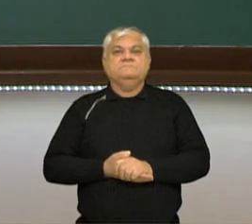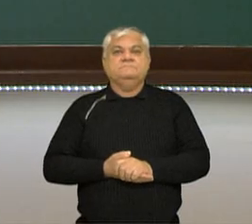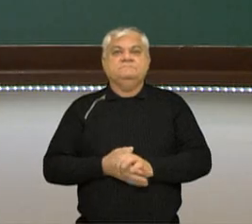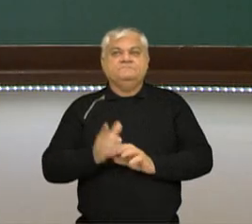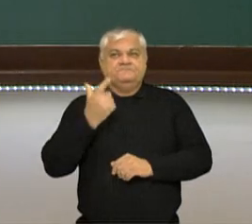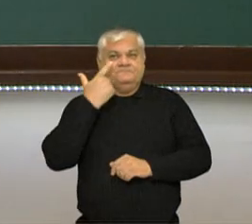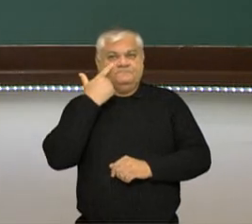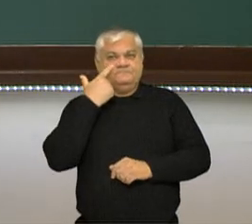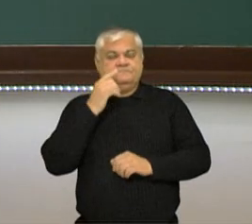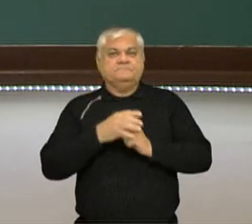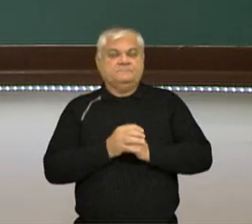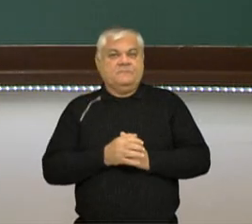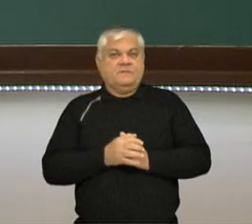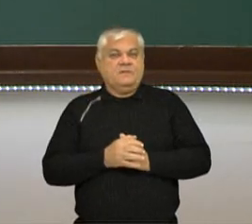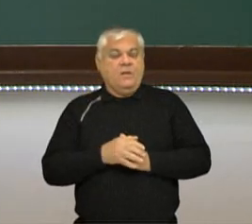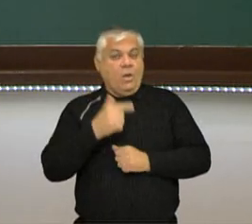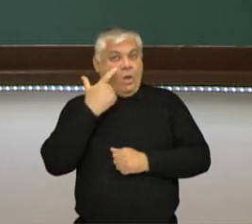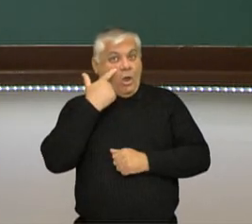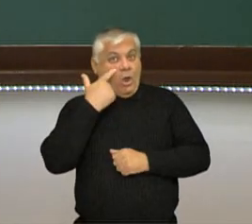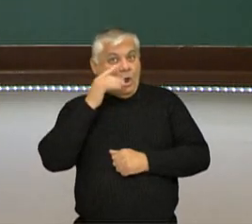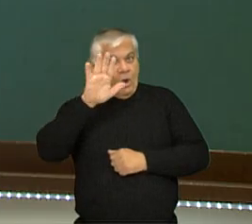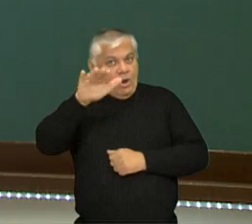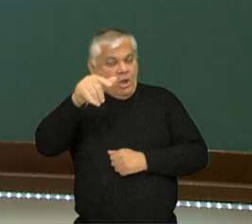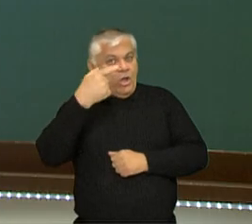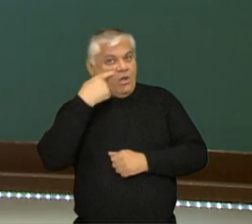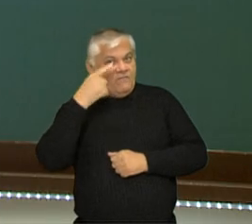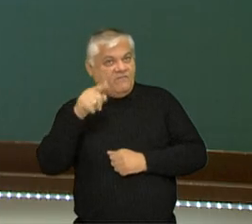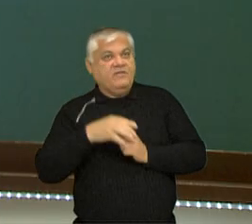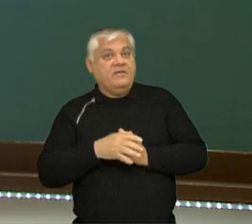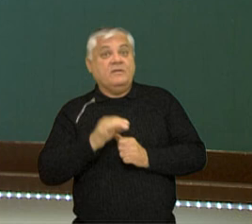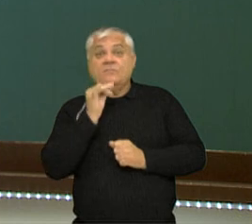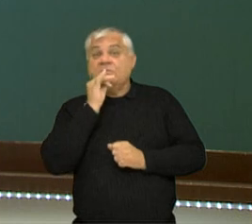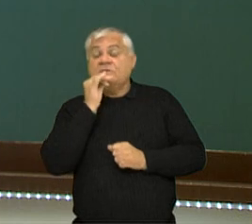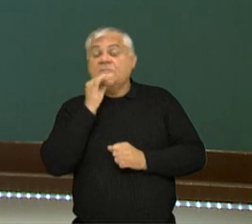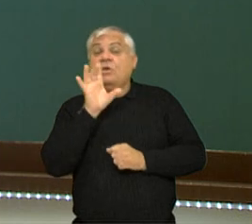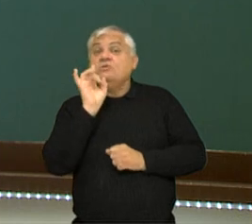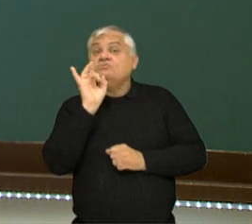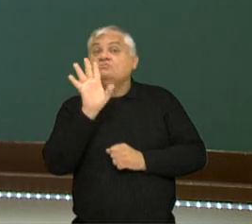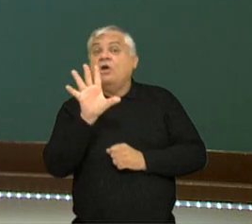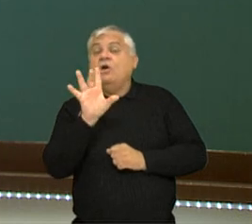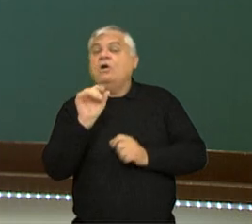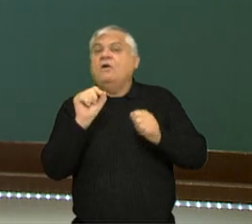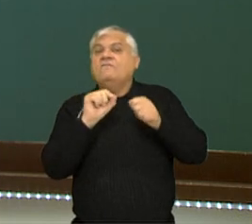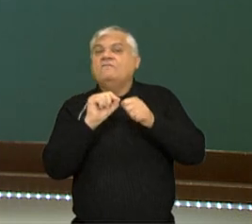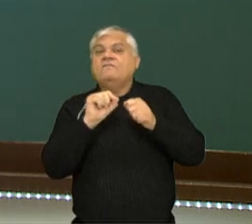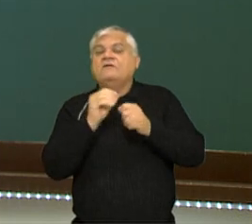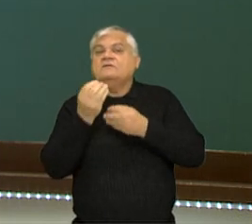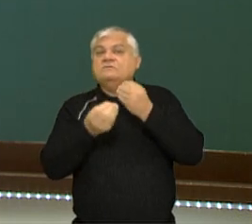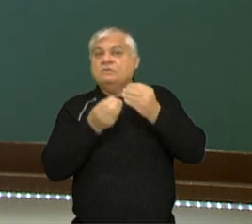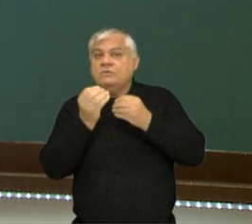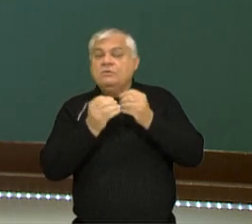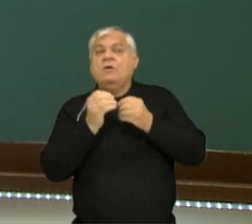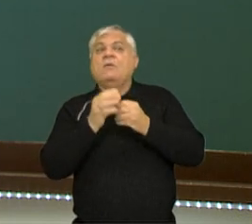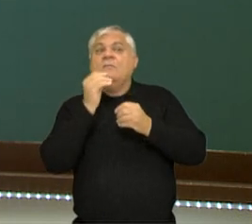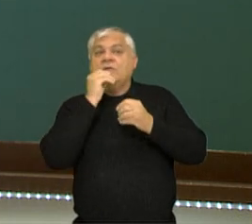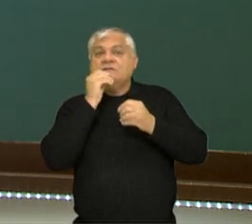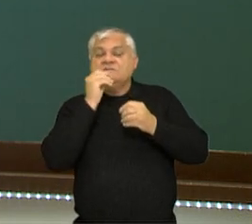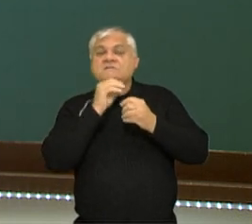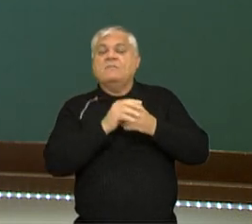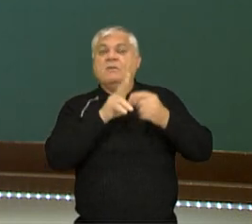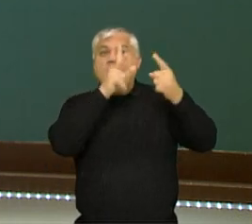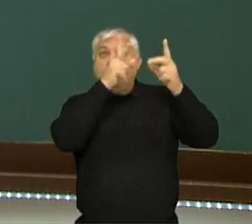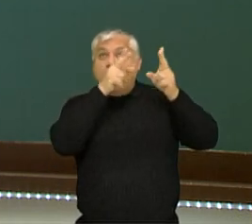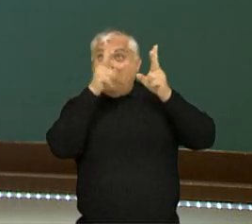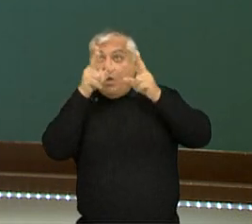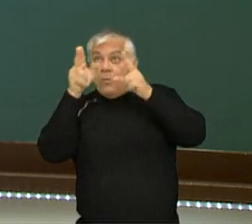Vamos lá? Pessoal, lembre-se que as propriedades nós só podemos aplicar quando as potências possuem a mesma